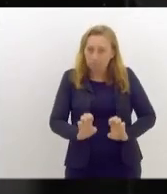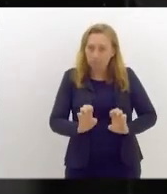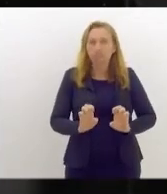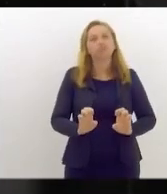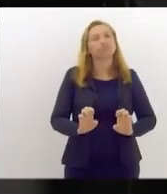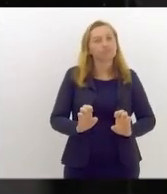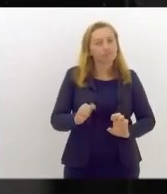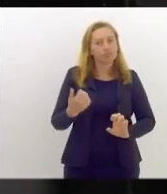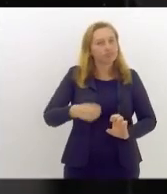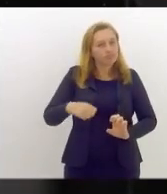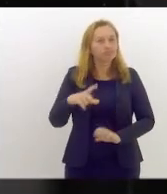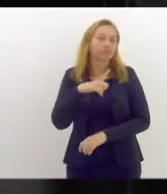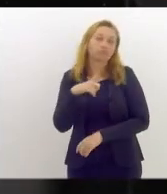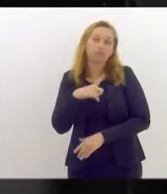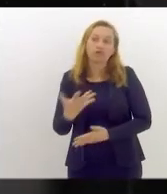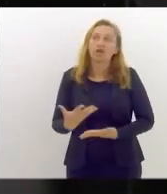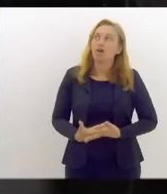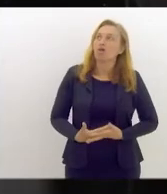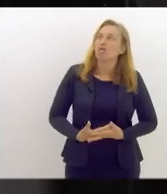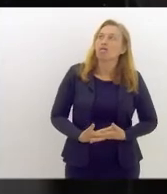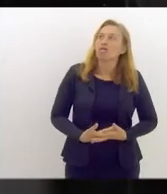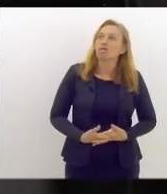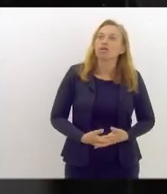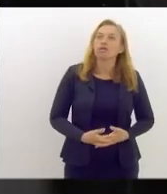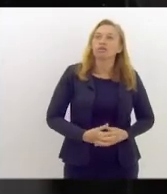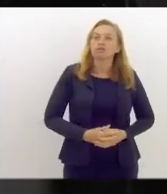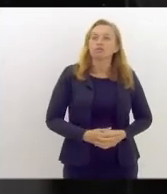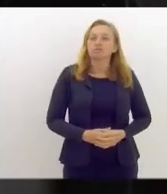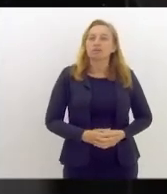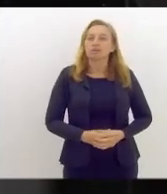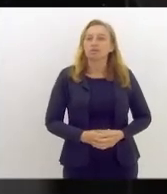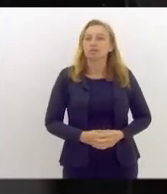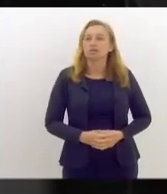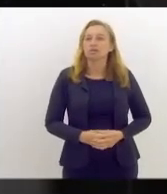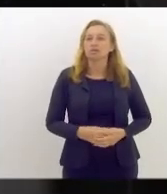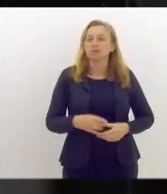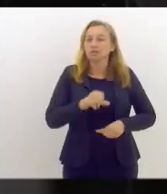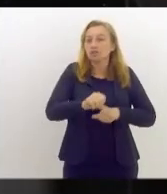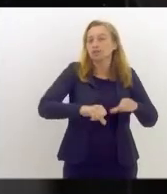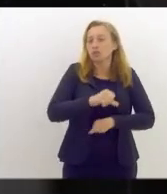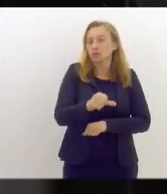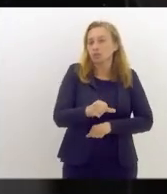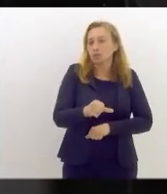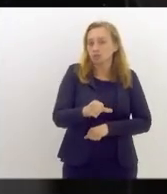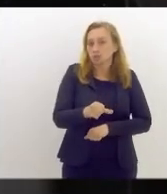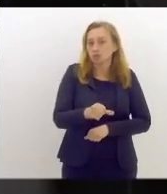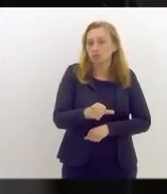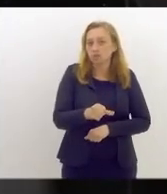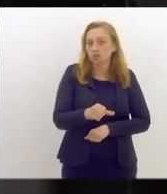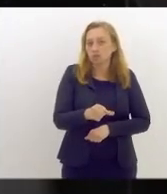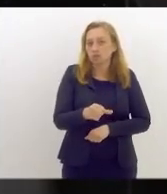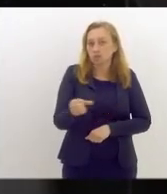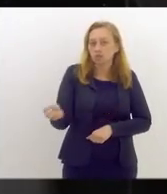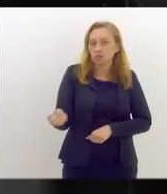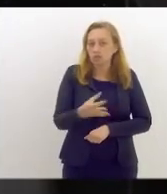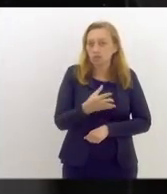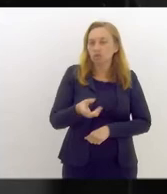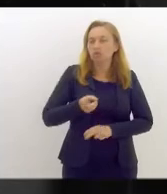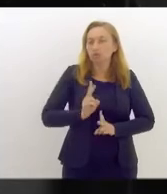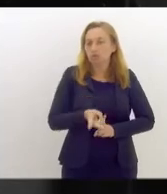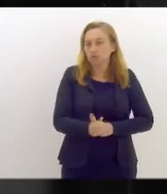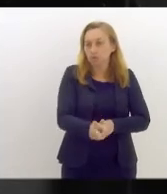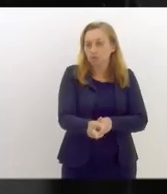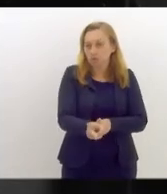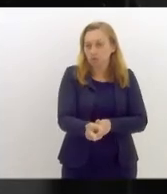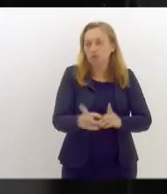permear tá onde onde temos que considerar a modernidade as transformações em muito embora dando continuidade